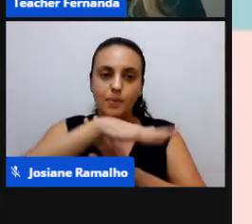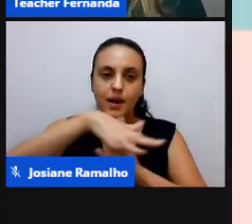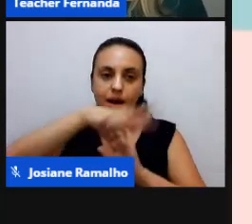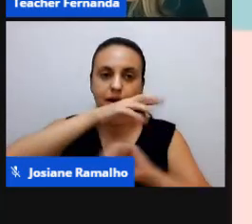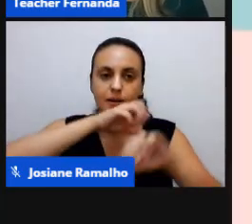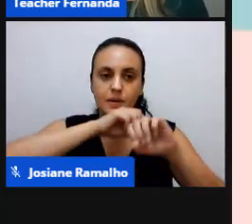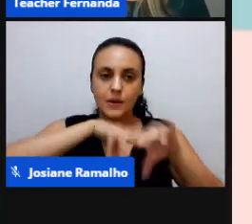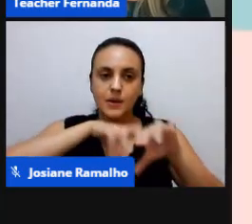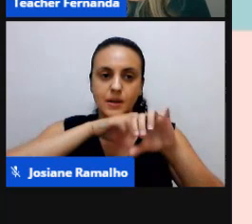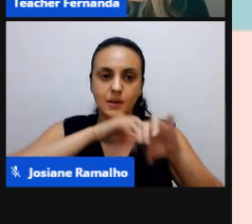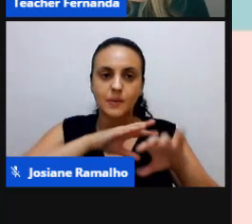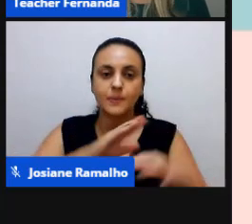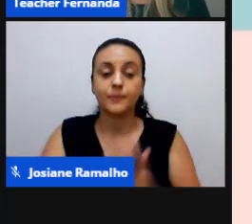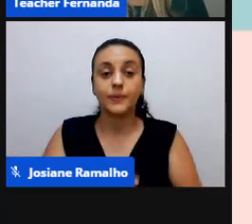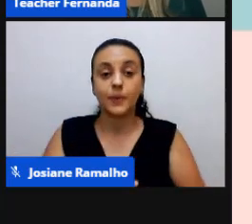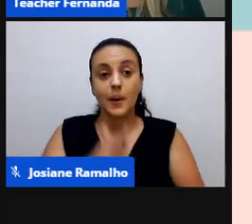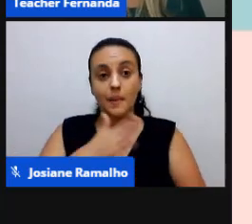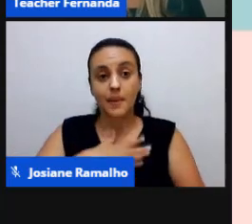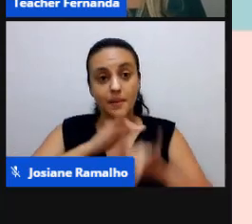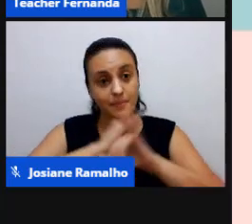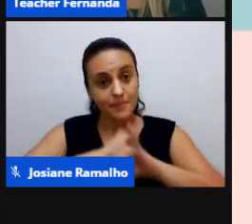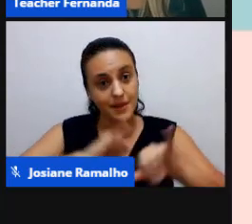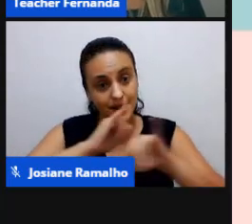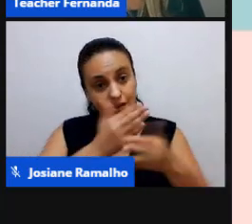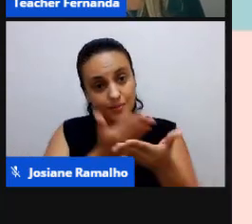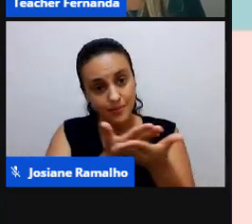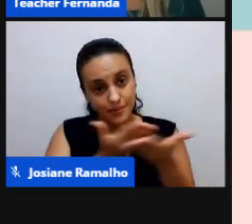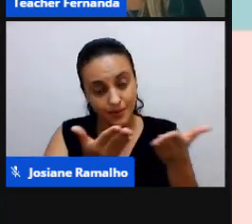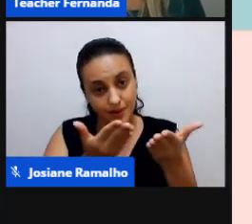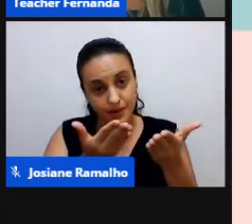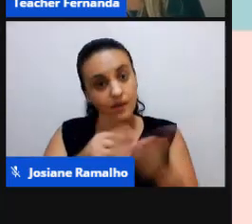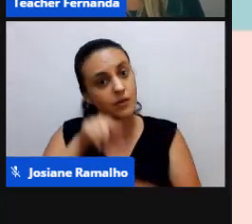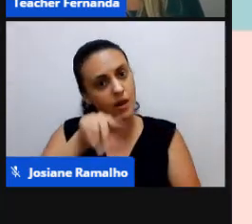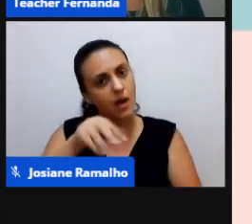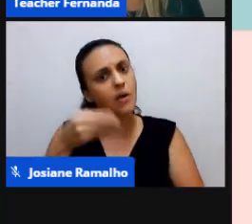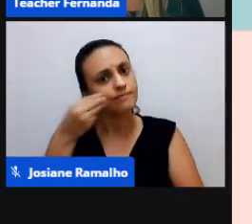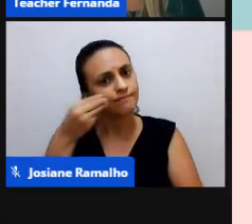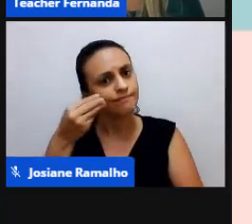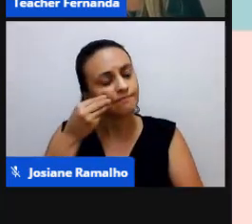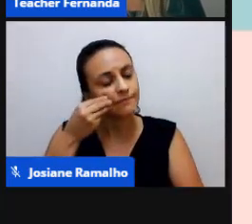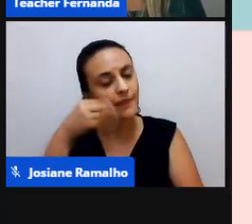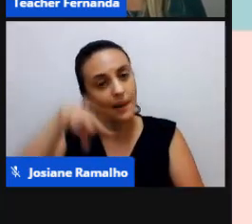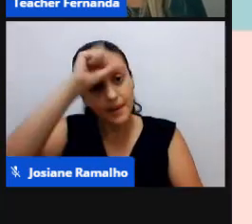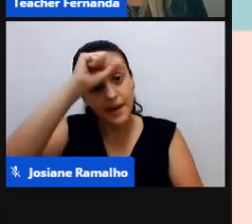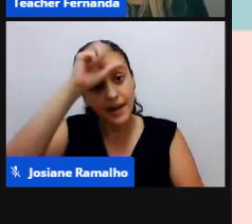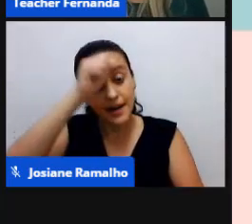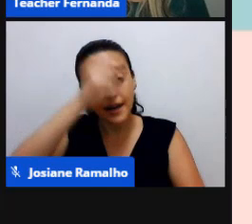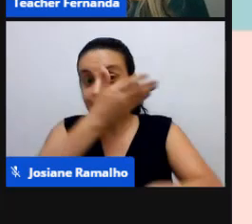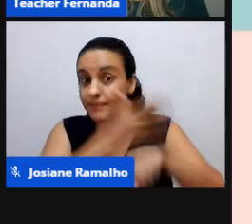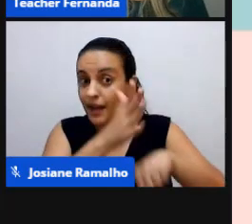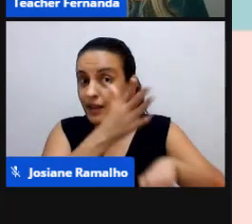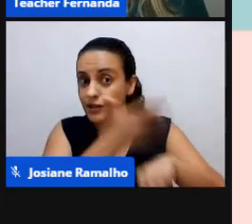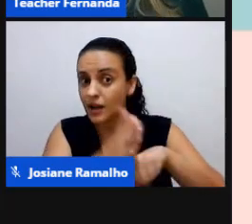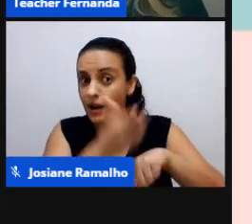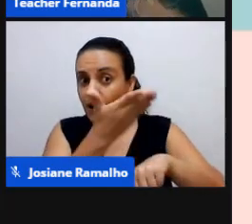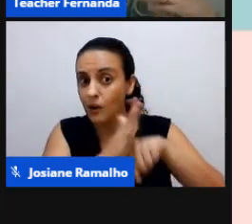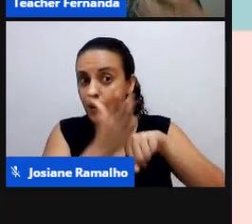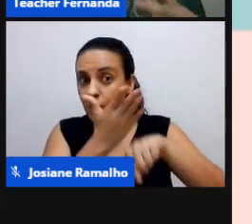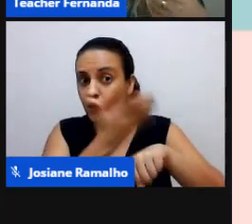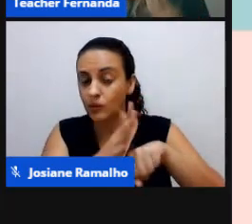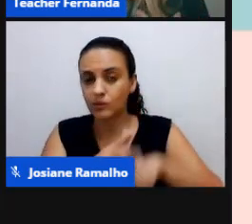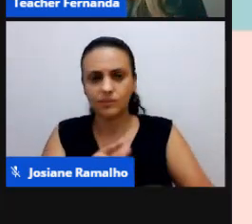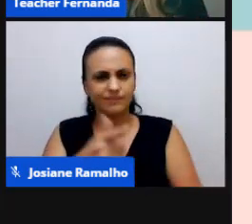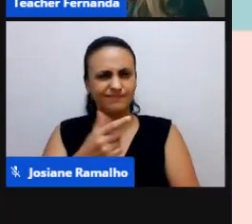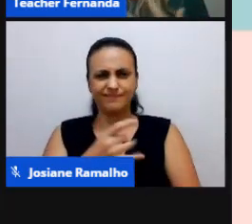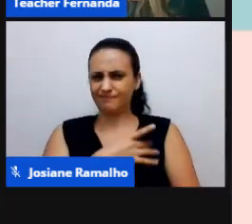a minha mensagem para você é que você busque aprender fazendo, tá? Não tenha medo.